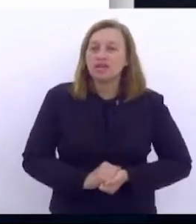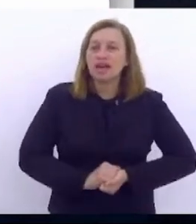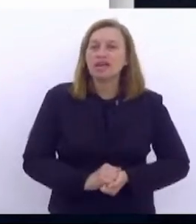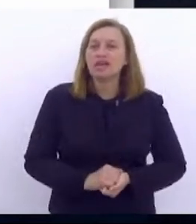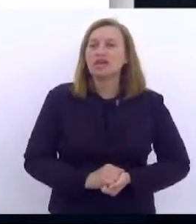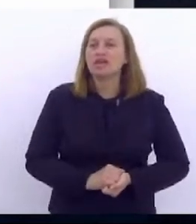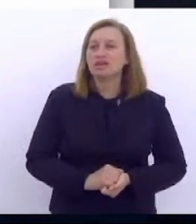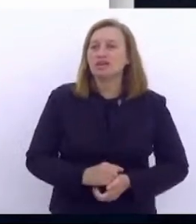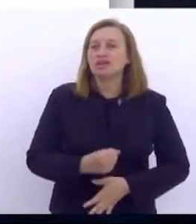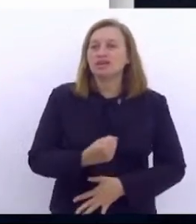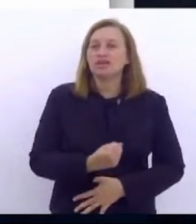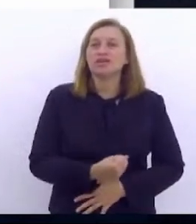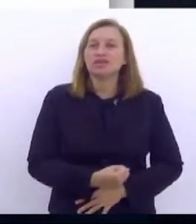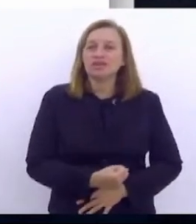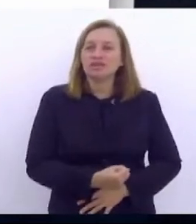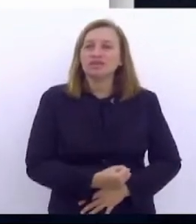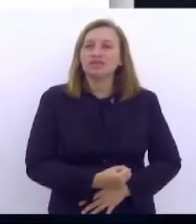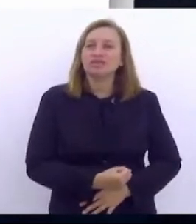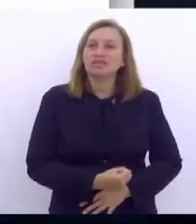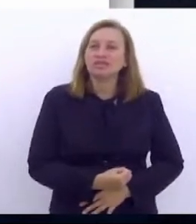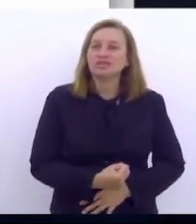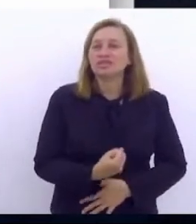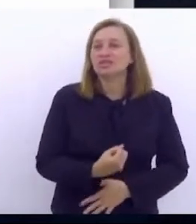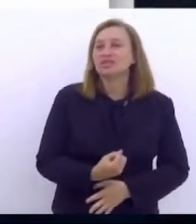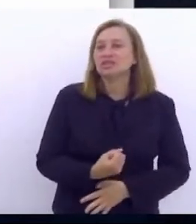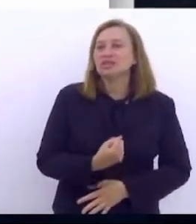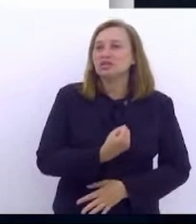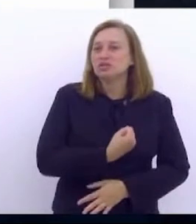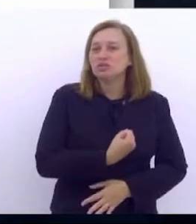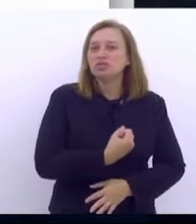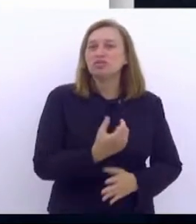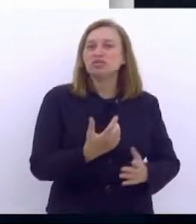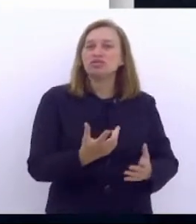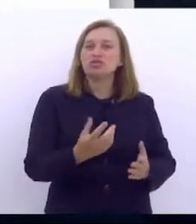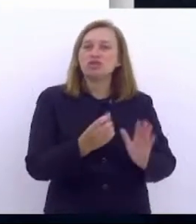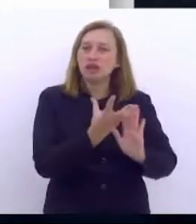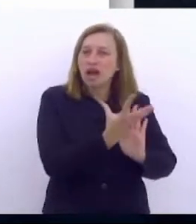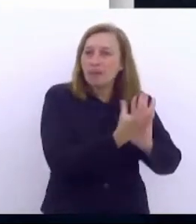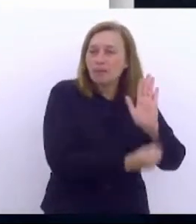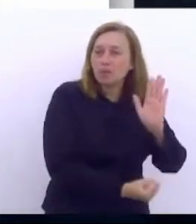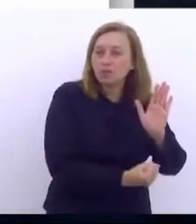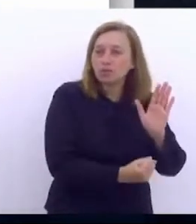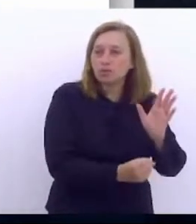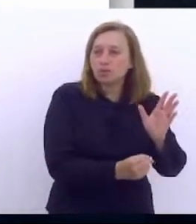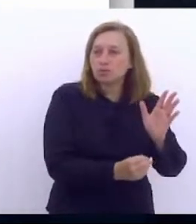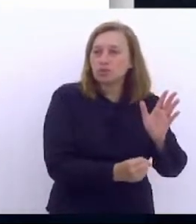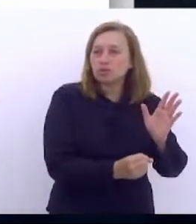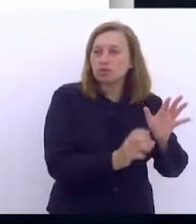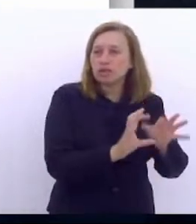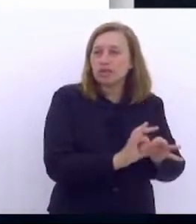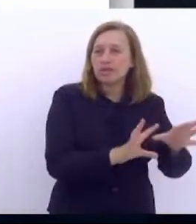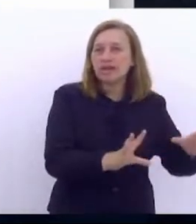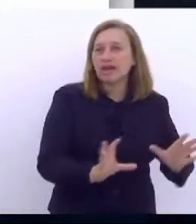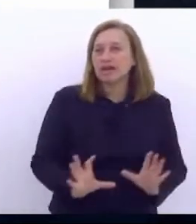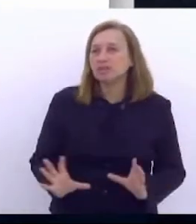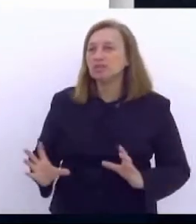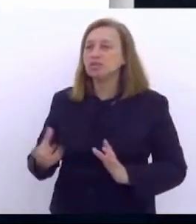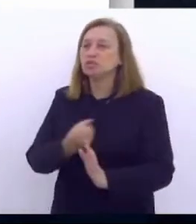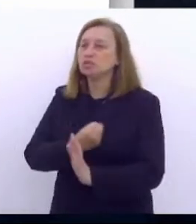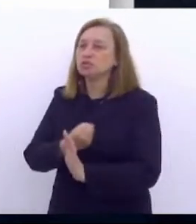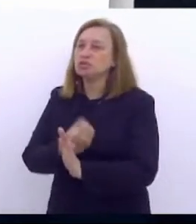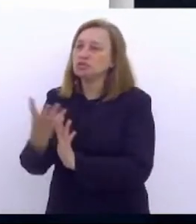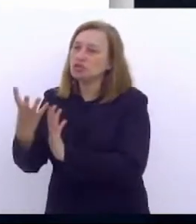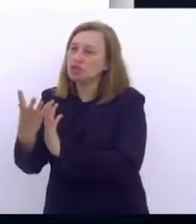abortos legais, subnotificados, como nós vimos vários casos, e número de abortos clandestinos, superestimados,